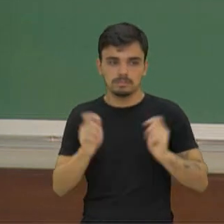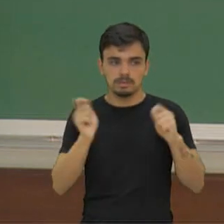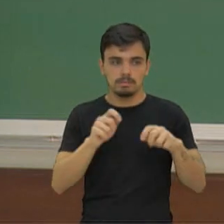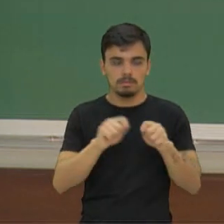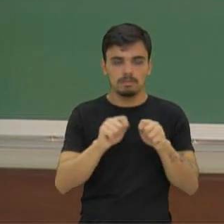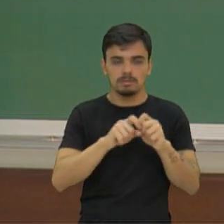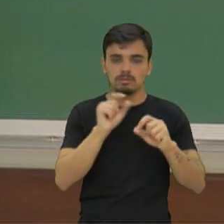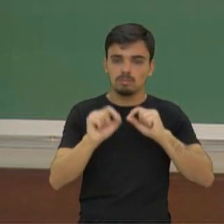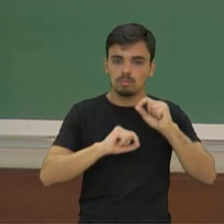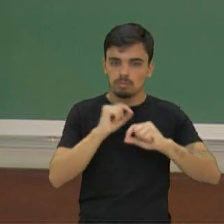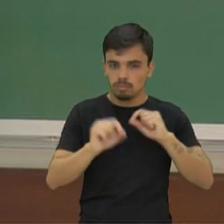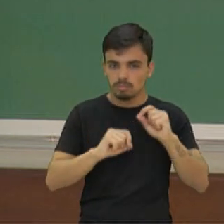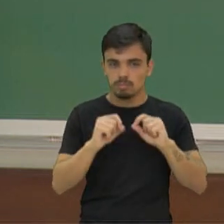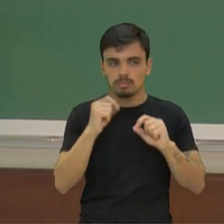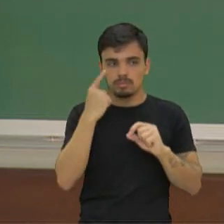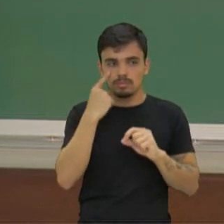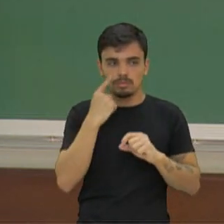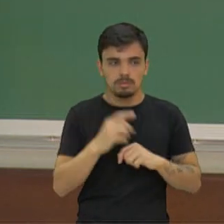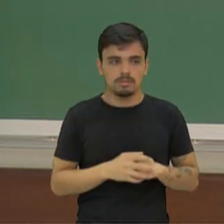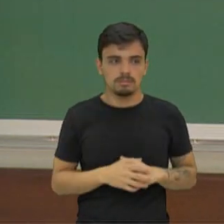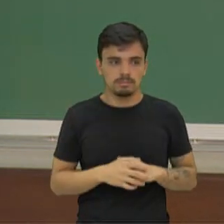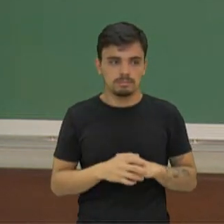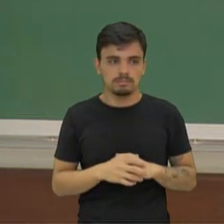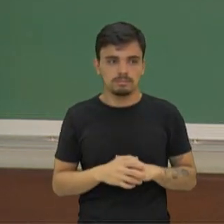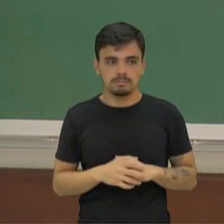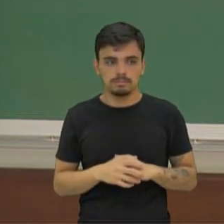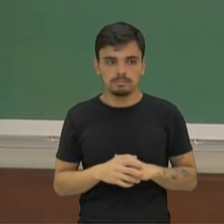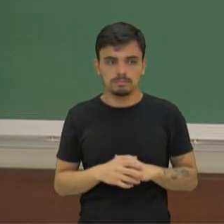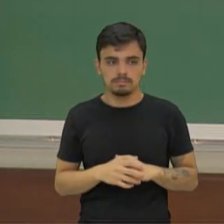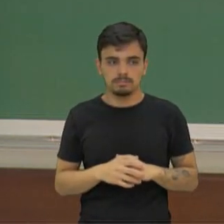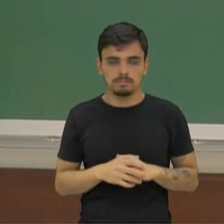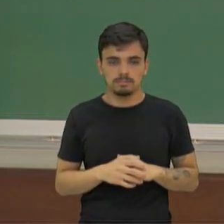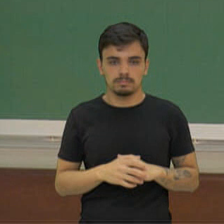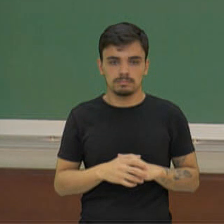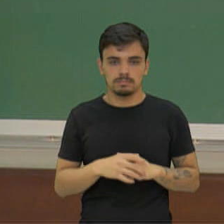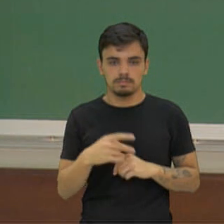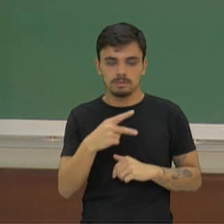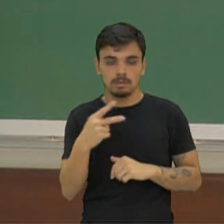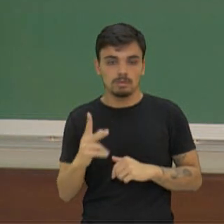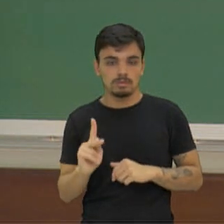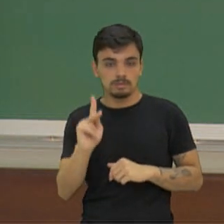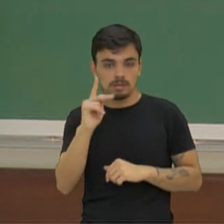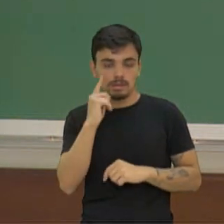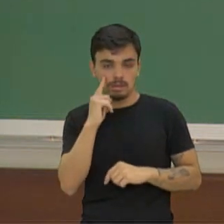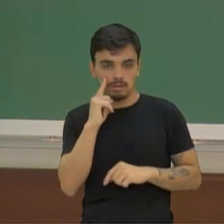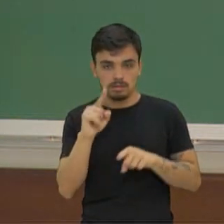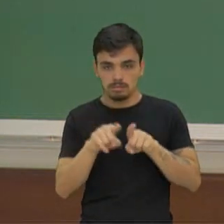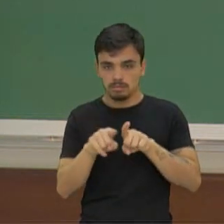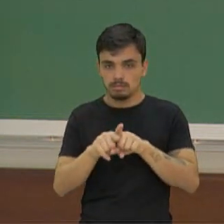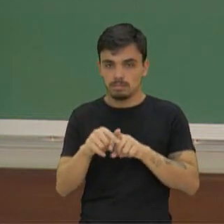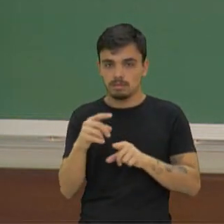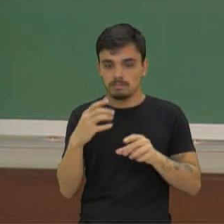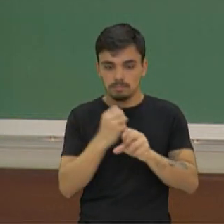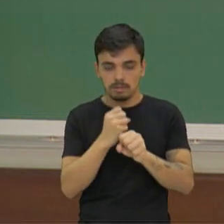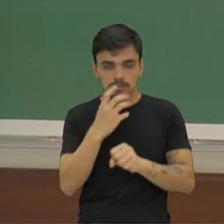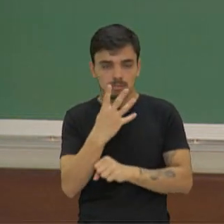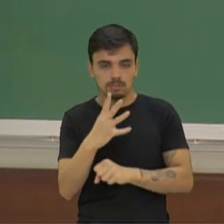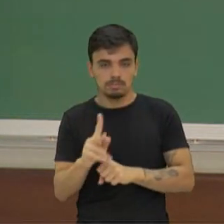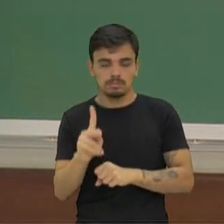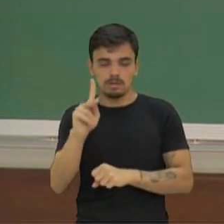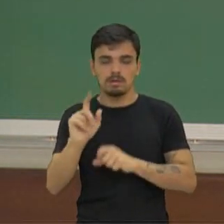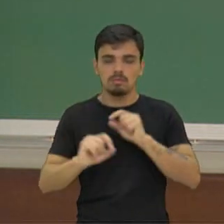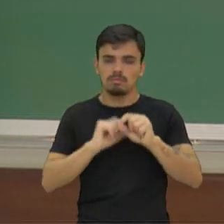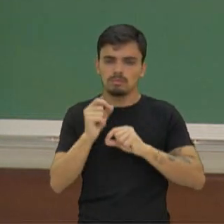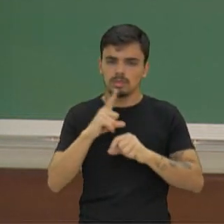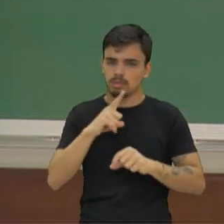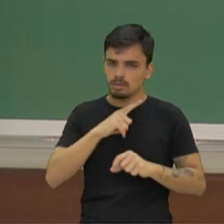então, colocar aqui no paralelo, deu R'. R' é igual a 2K, mais 4K, que é o série,